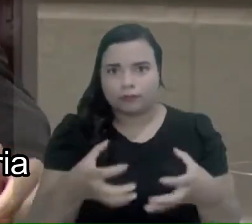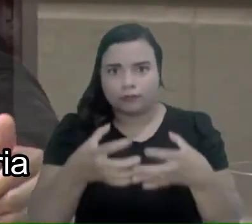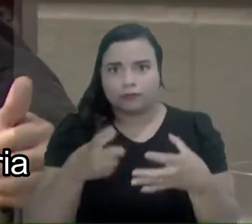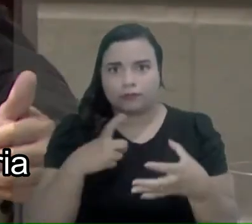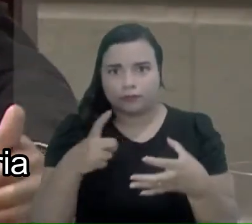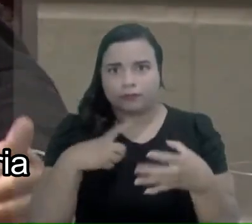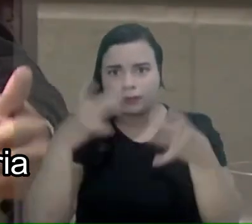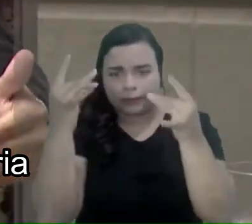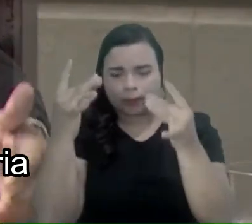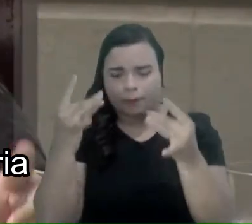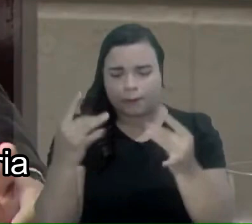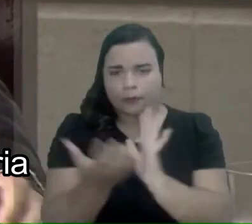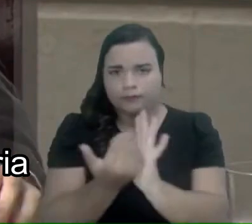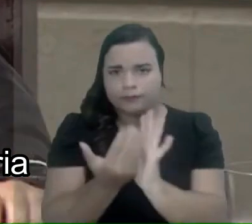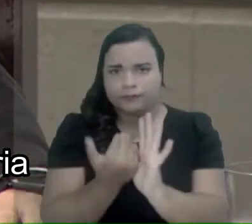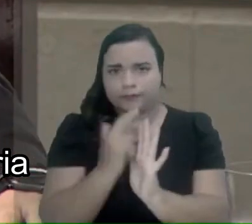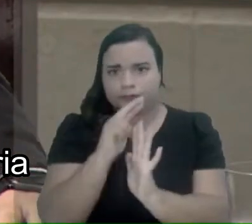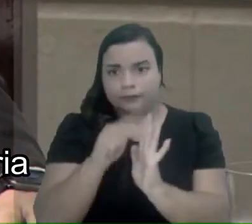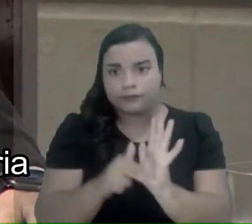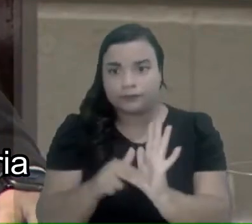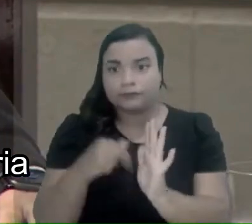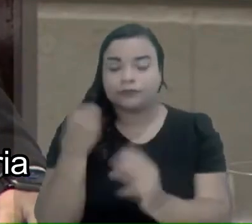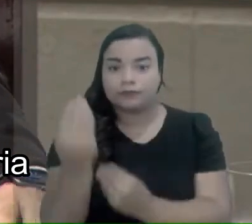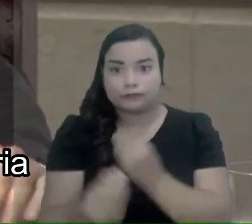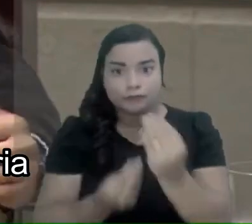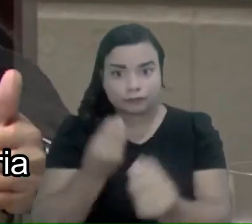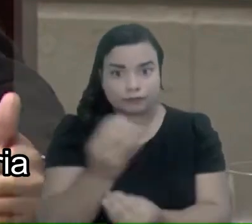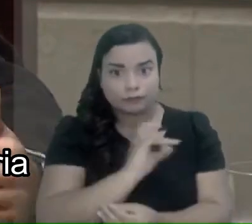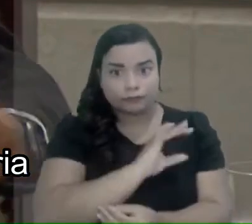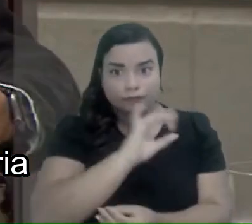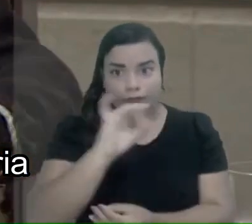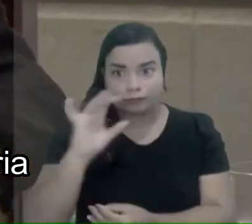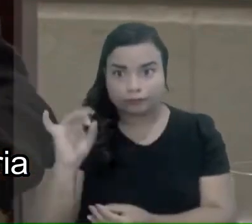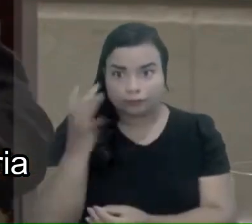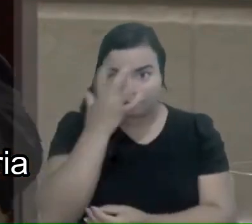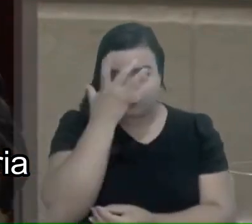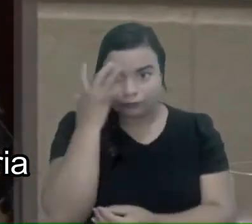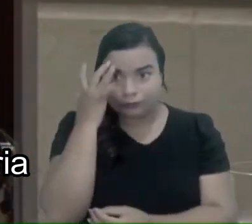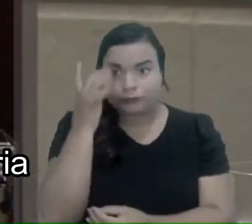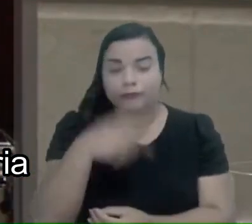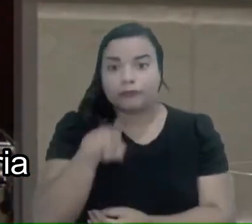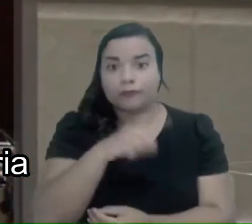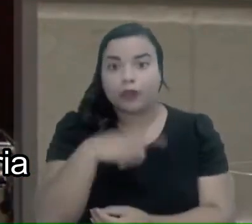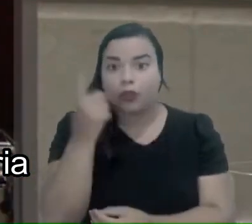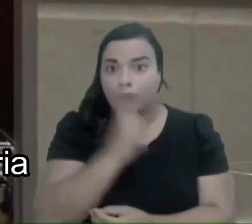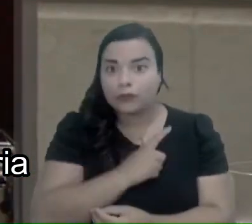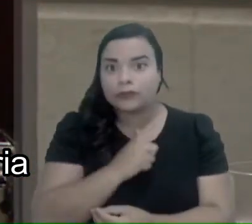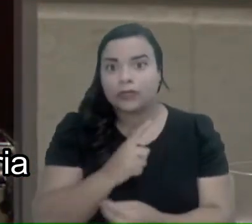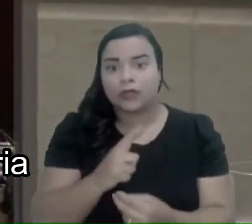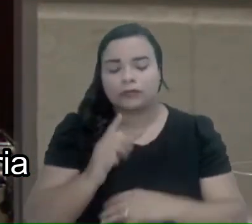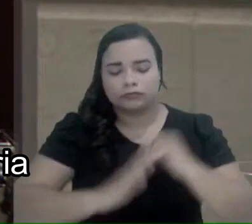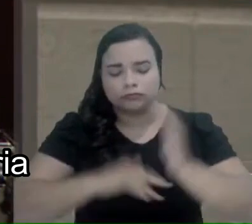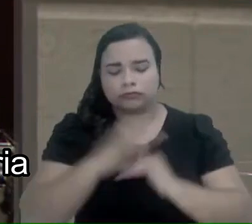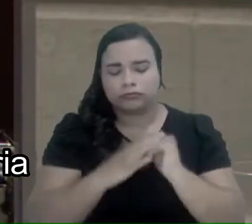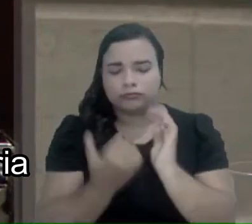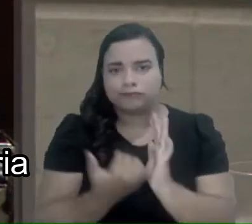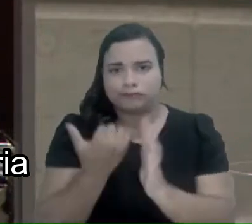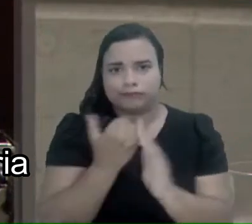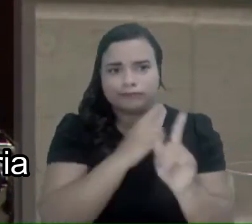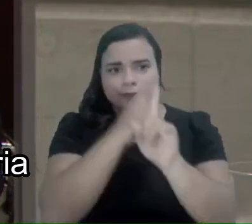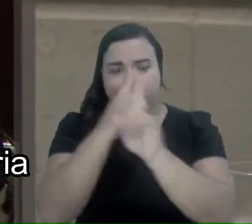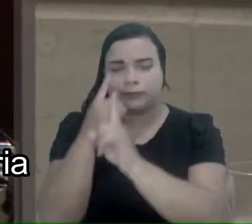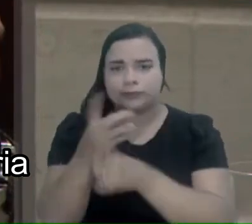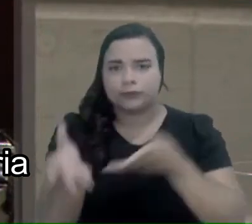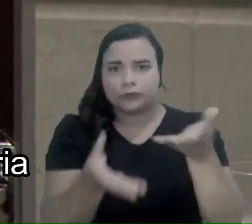destrinchamos essa cartilha, entregamos essa cartilha para cada um dos ACS para que eles pudessem aumentar sua competência clínica no manejo